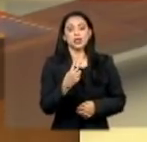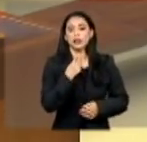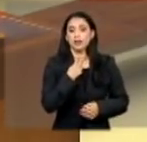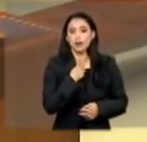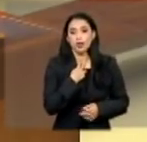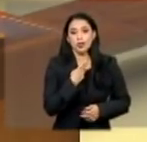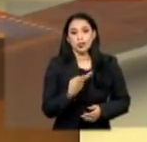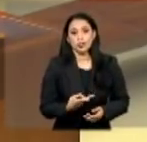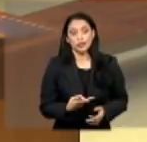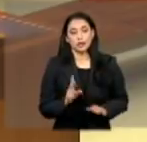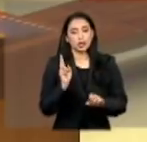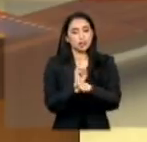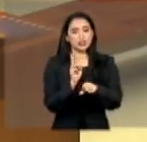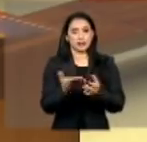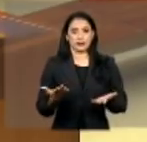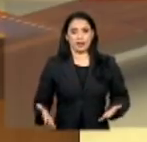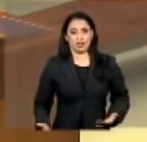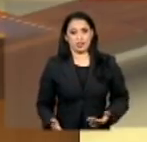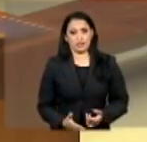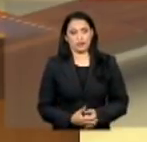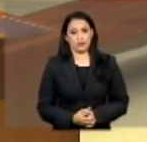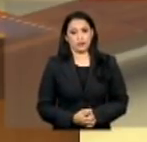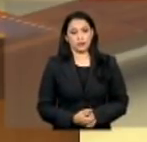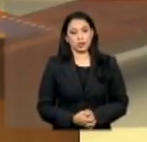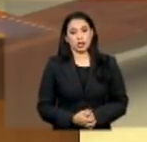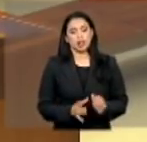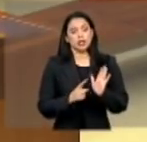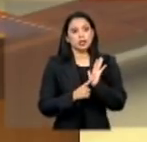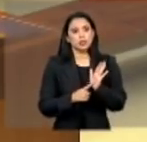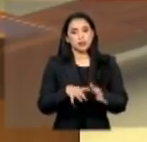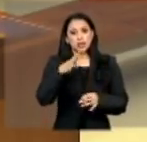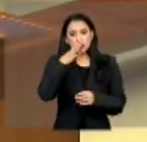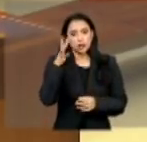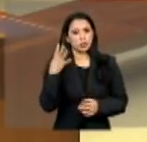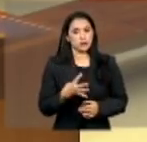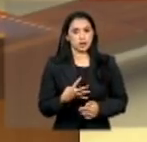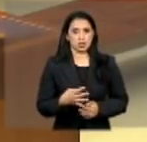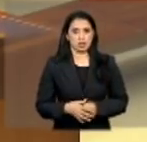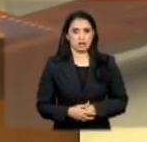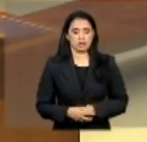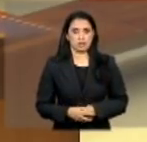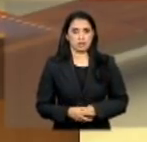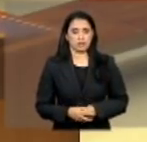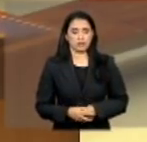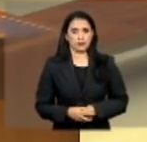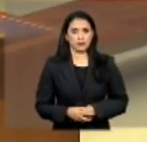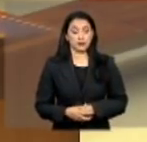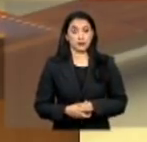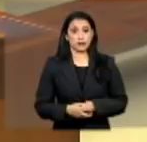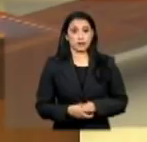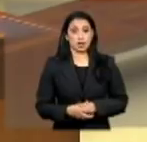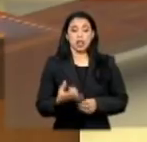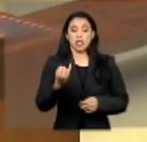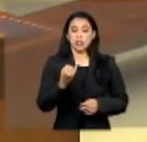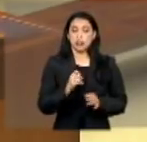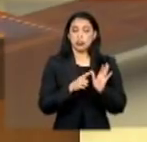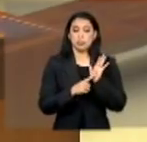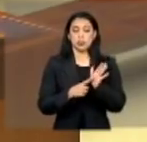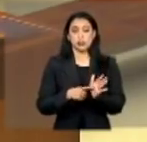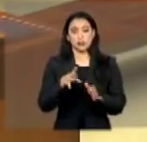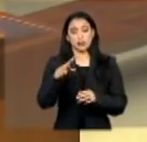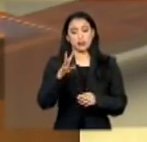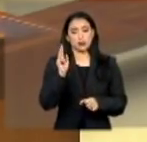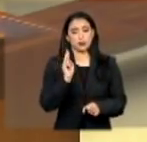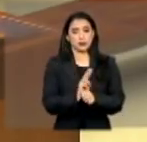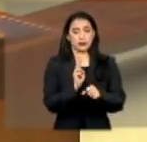como defesa ele deve figurar como a acusação se afigura como defesa é